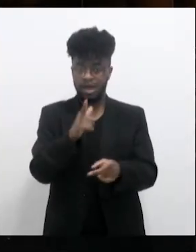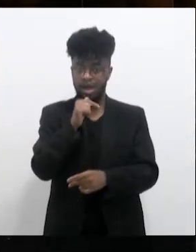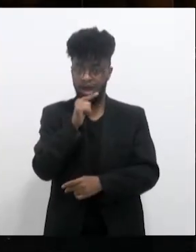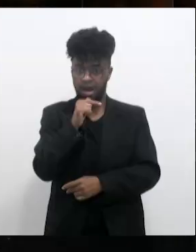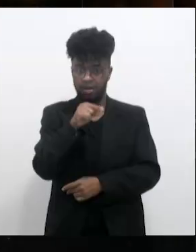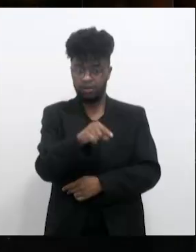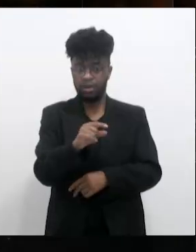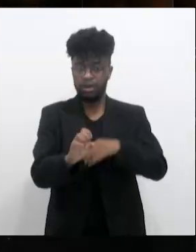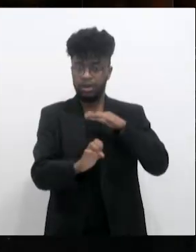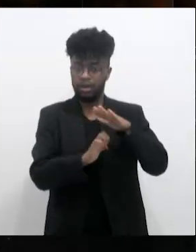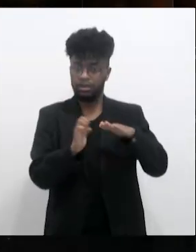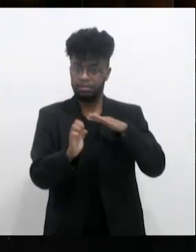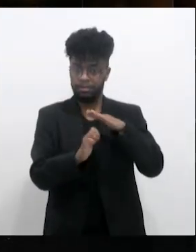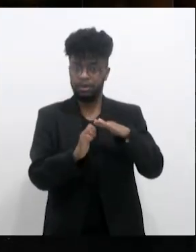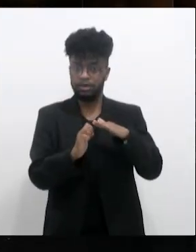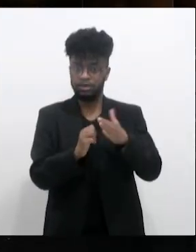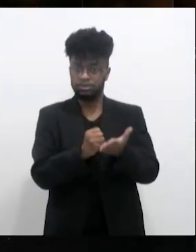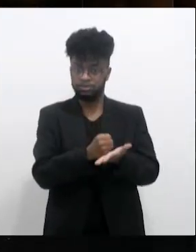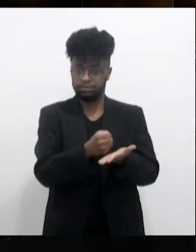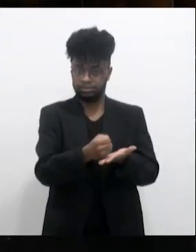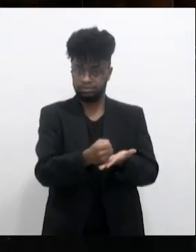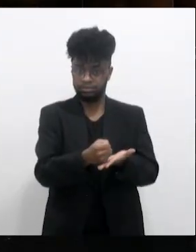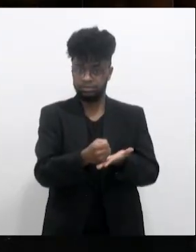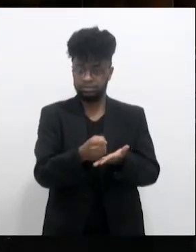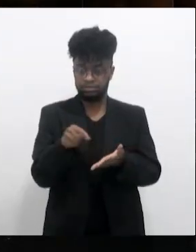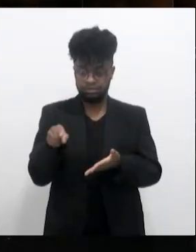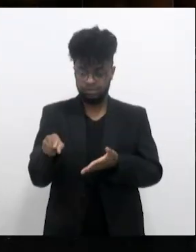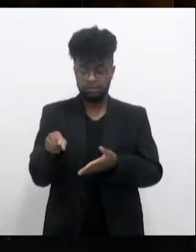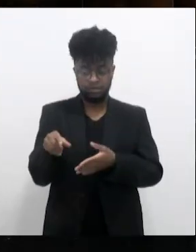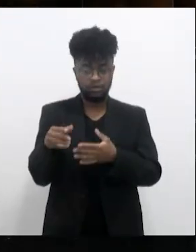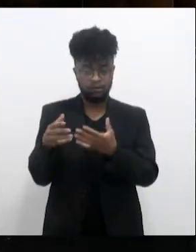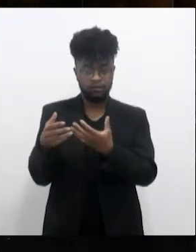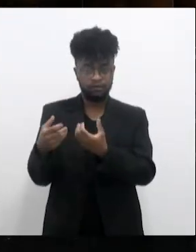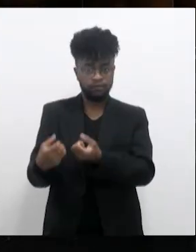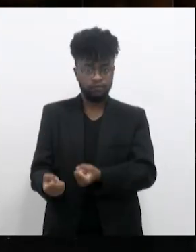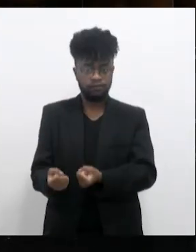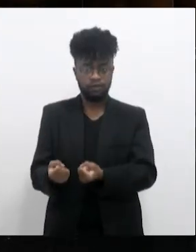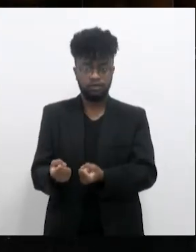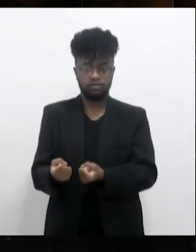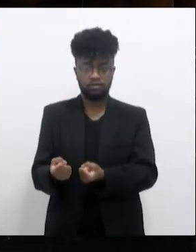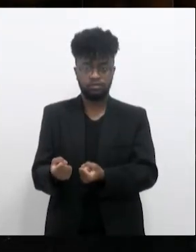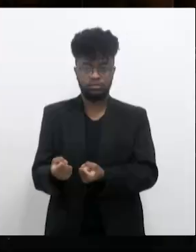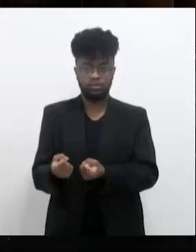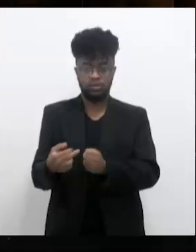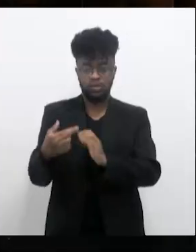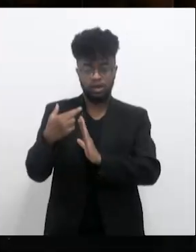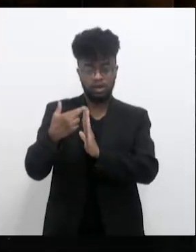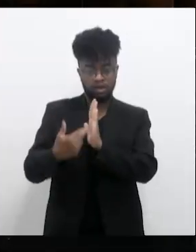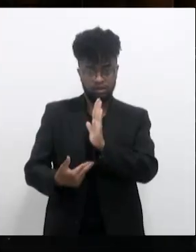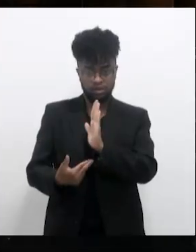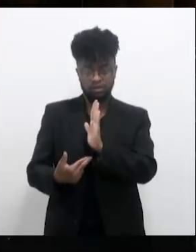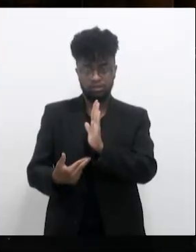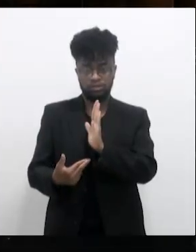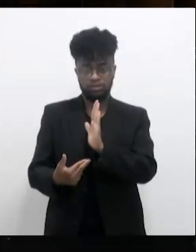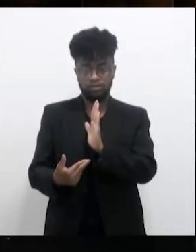as concessionárias, iria acatar um relatório